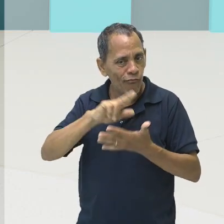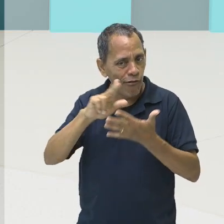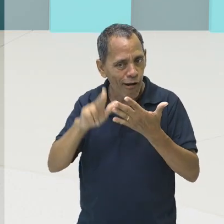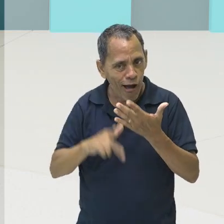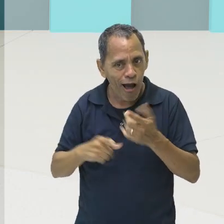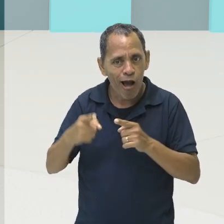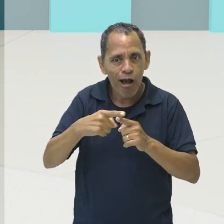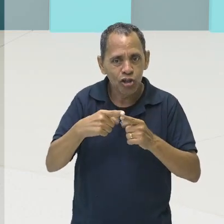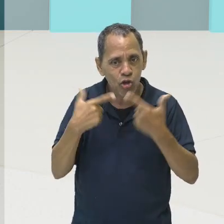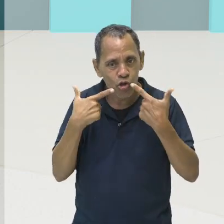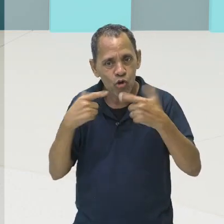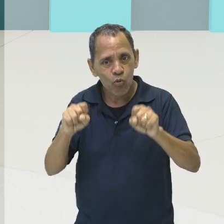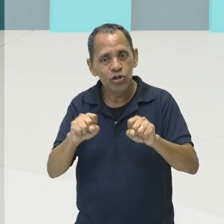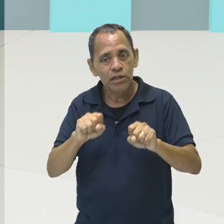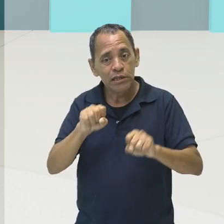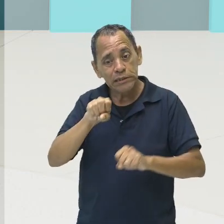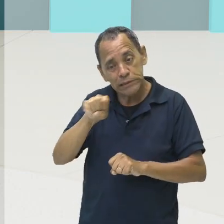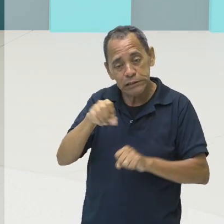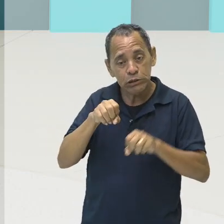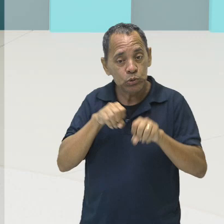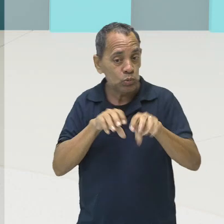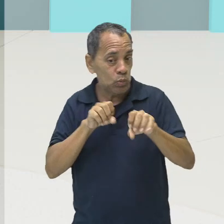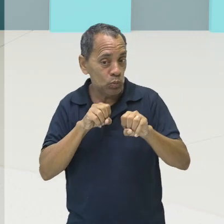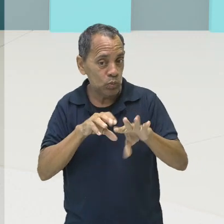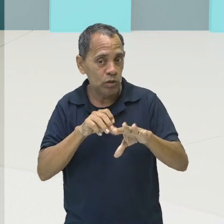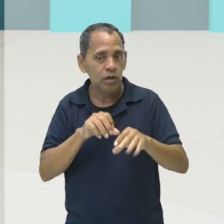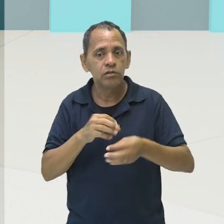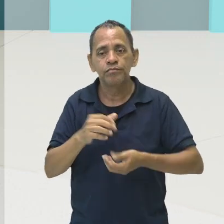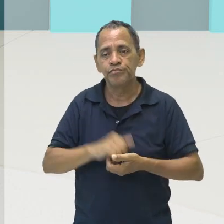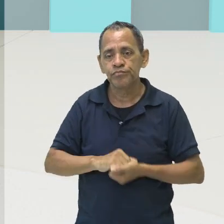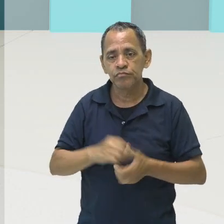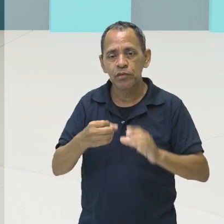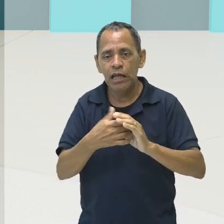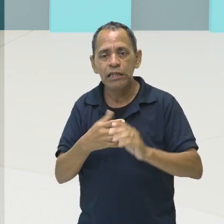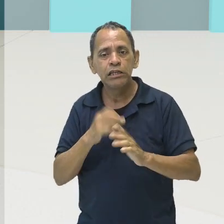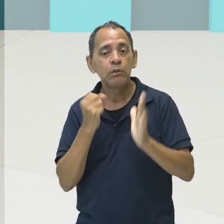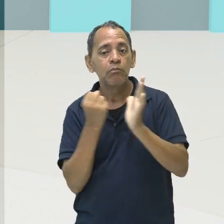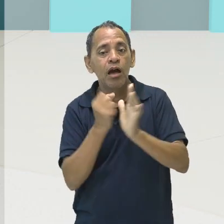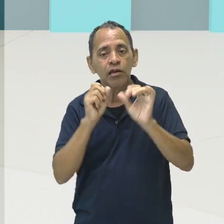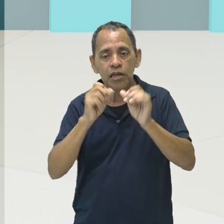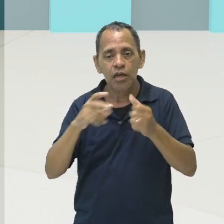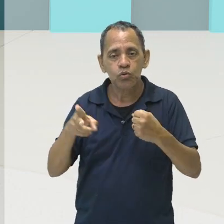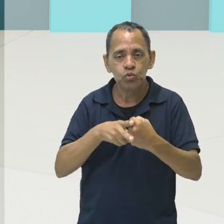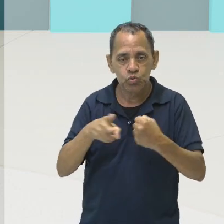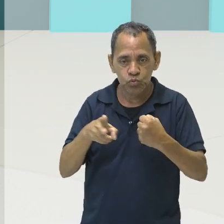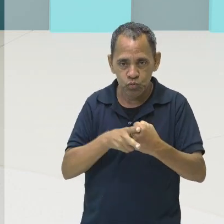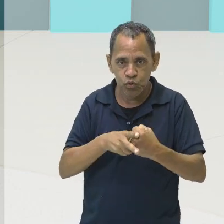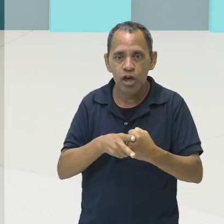eu estou ensinando essa receita. Uma característica bem marcante são os verbos